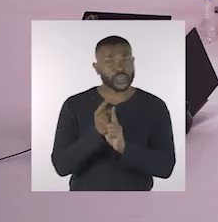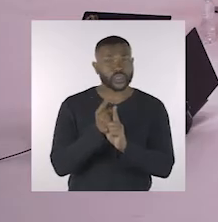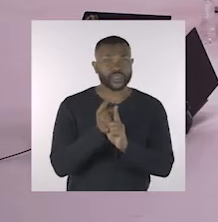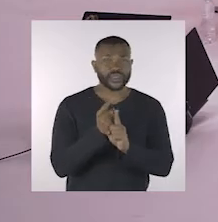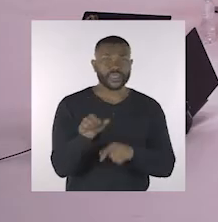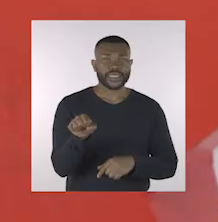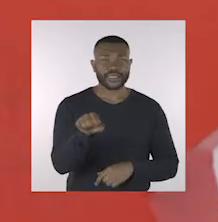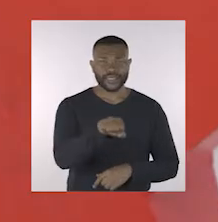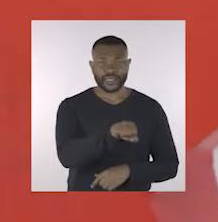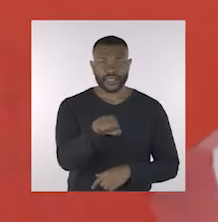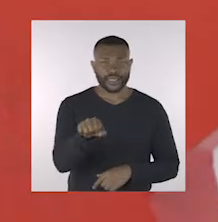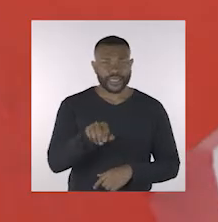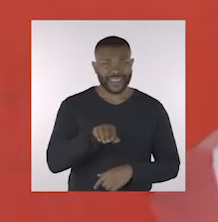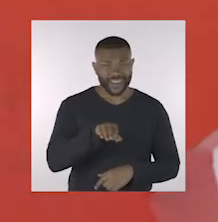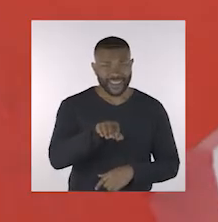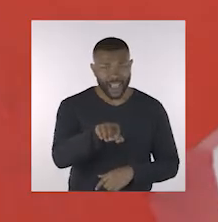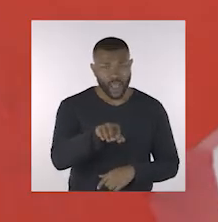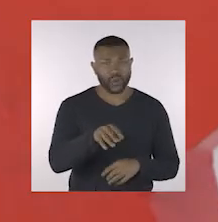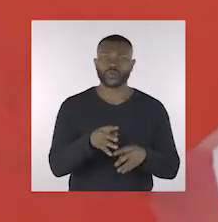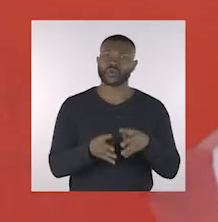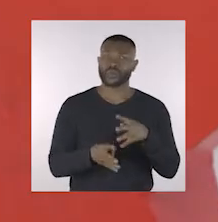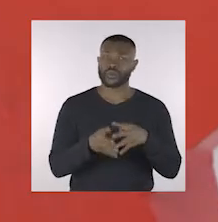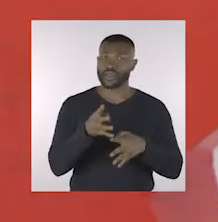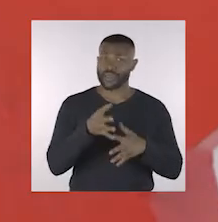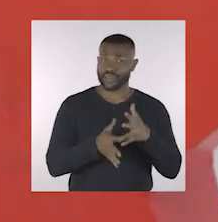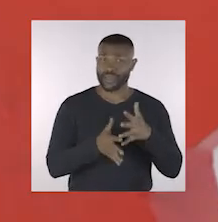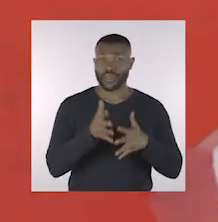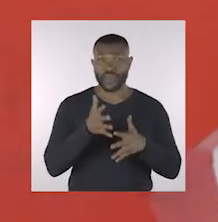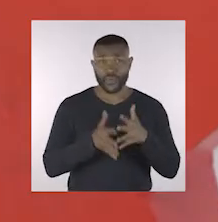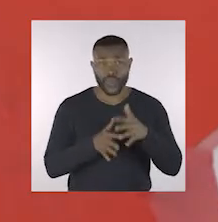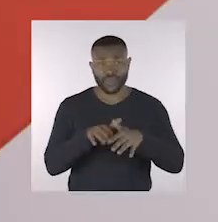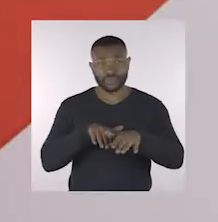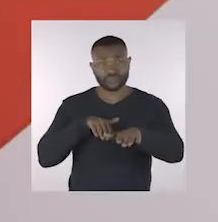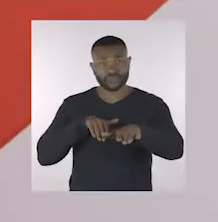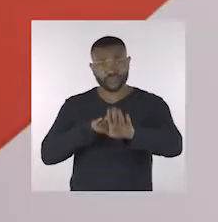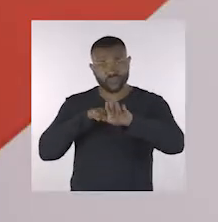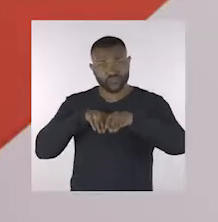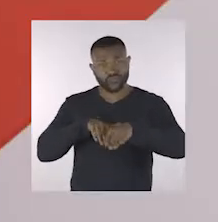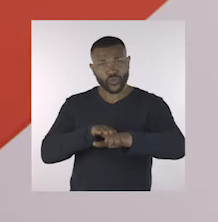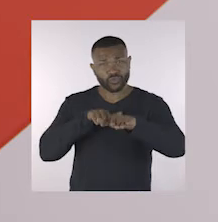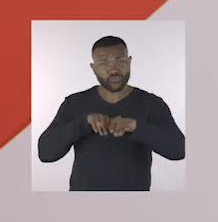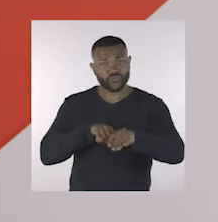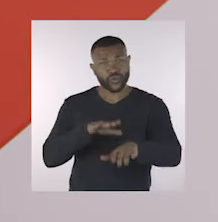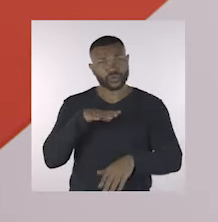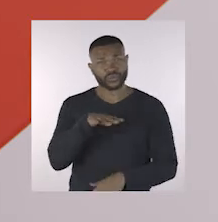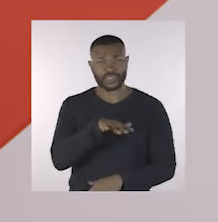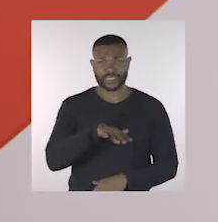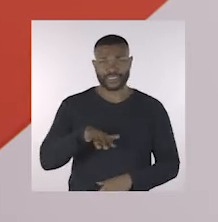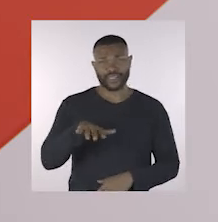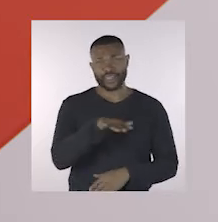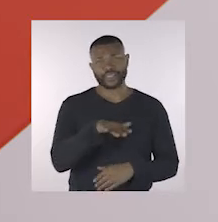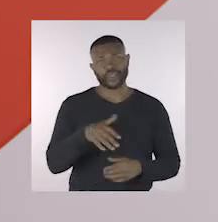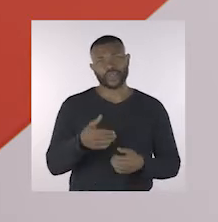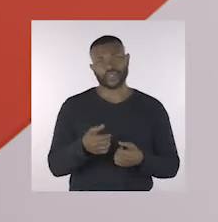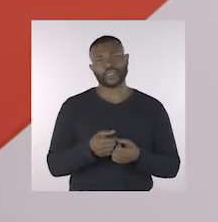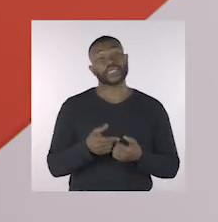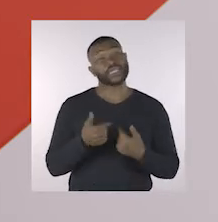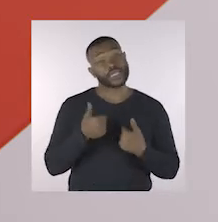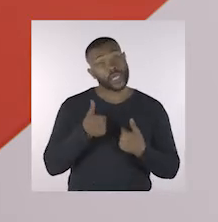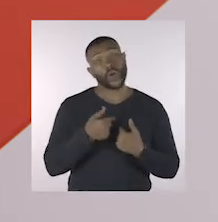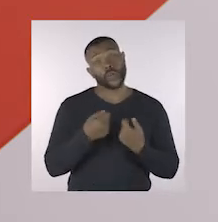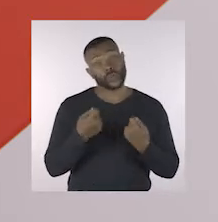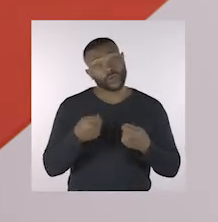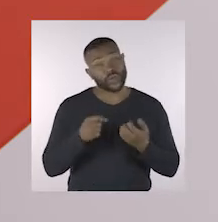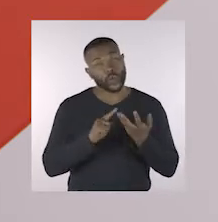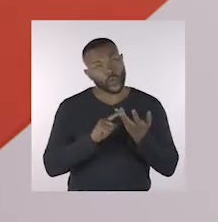que o carro é o que realmente atrapalha a circulação das cidades então não quero mais ficar contando o